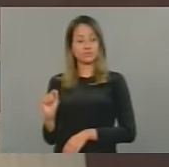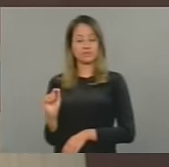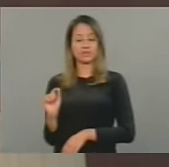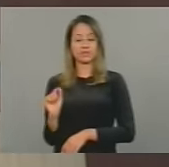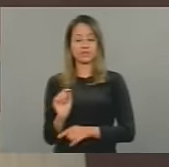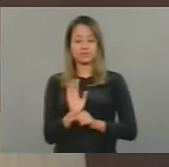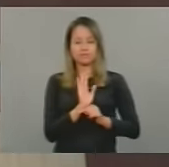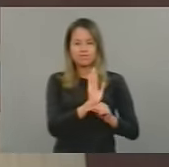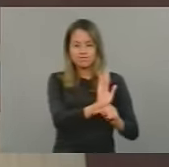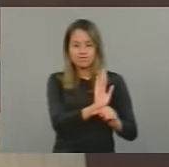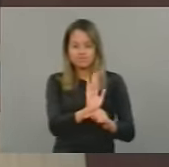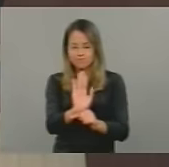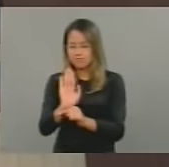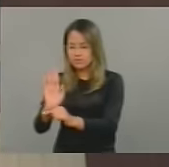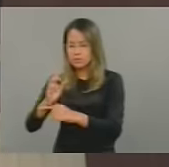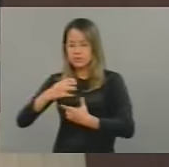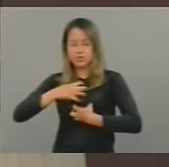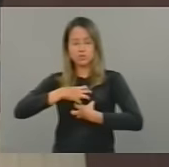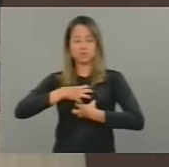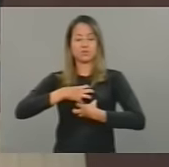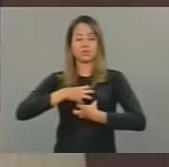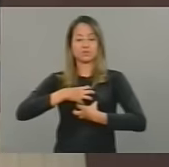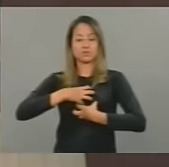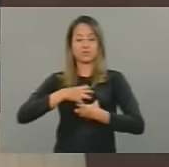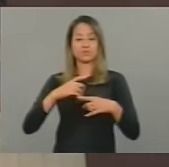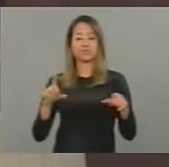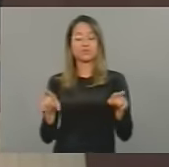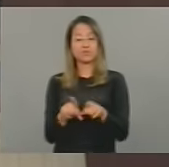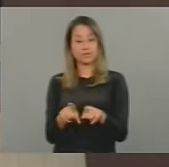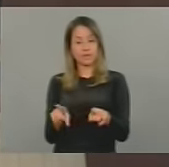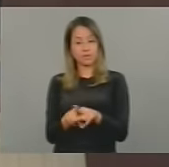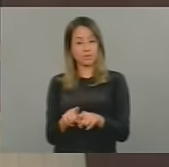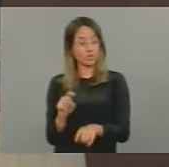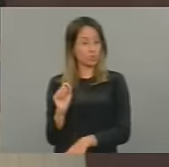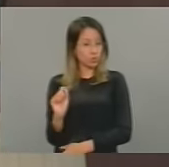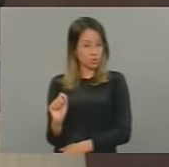solidariedade e, sobretudo,